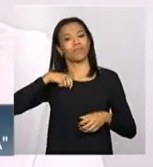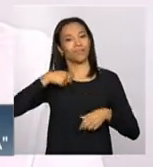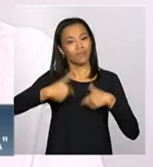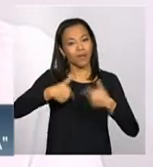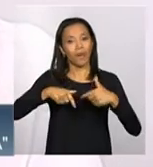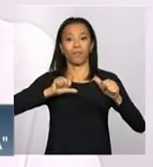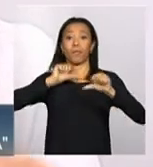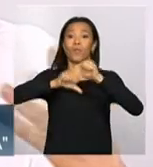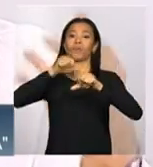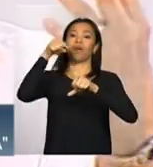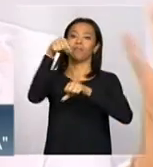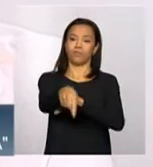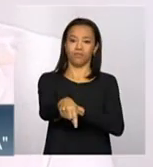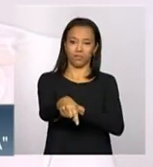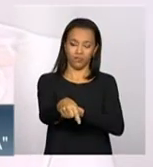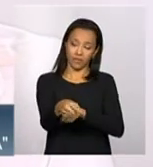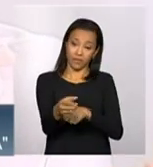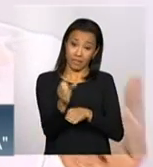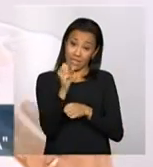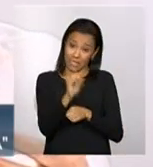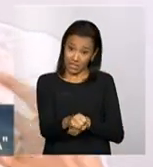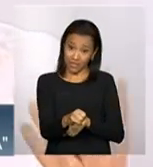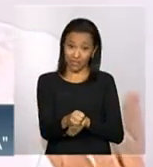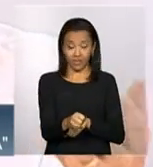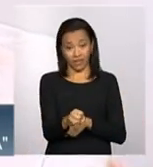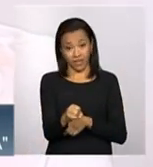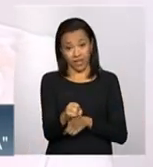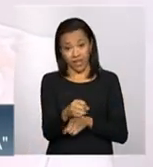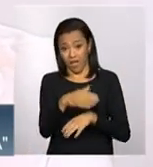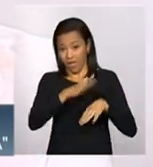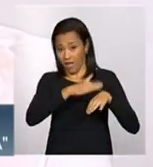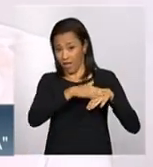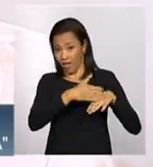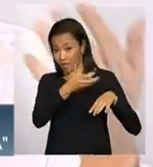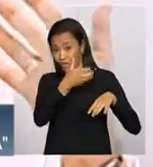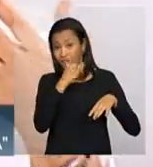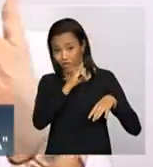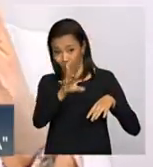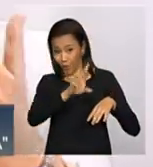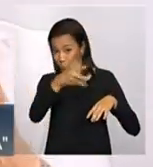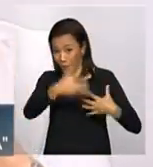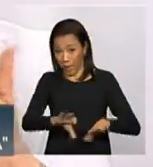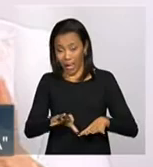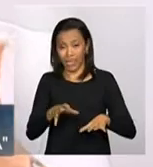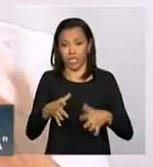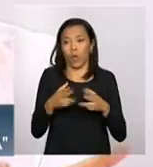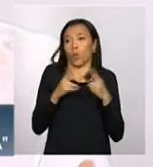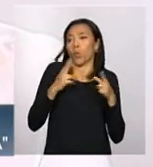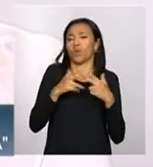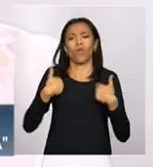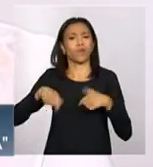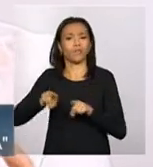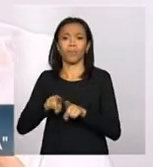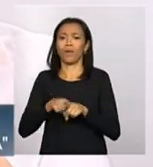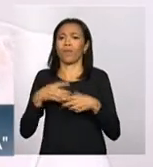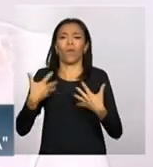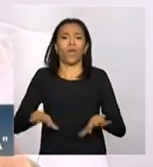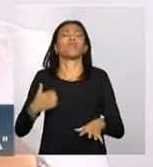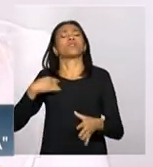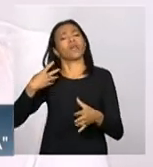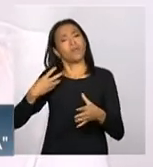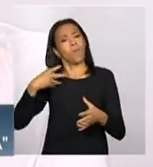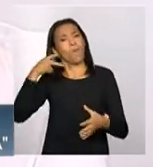Não é? Se a sua personagem diz que não queremos mais laranjas, nós também nunca quisemos. Nós